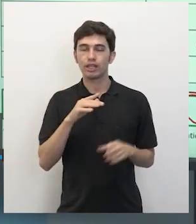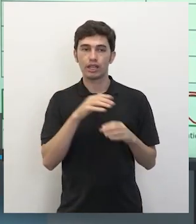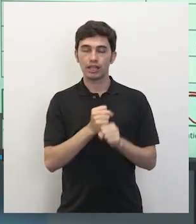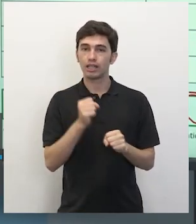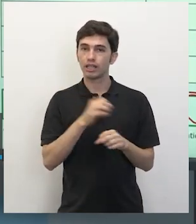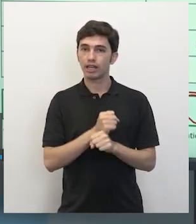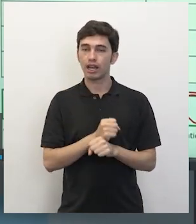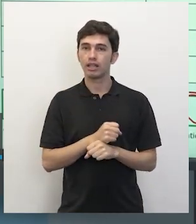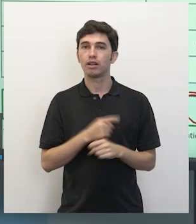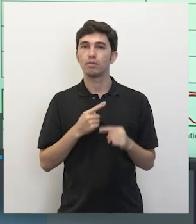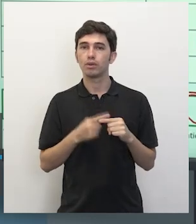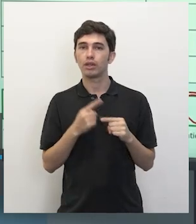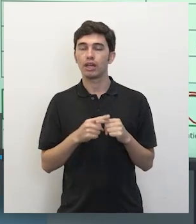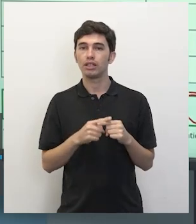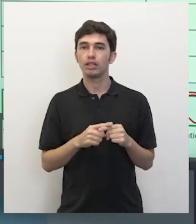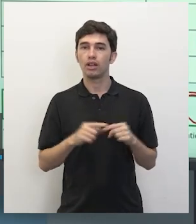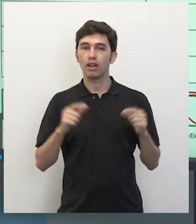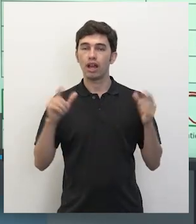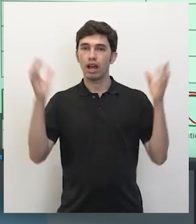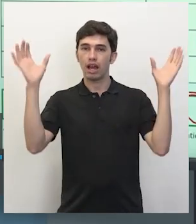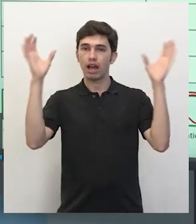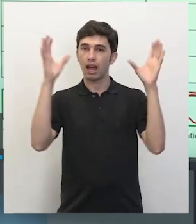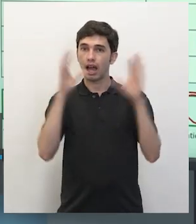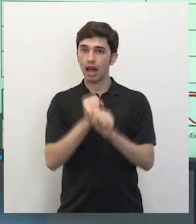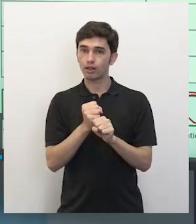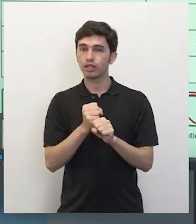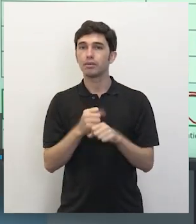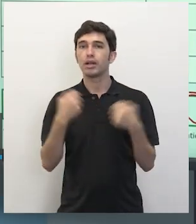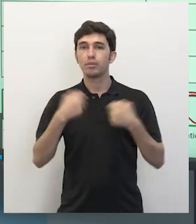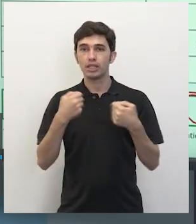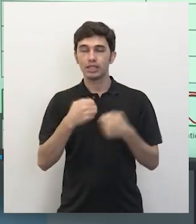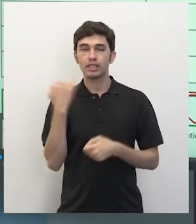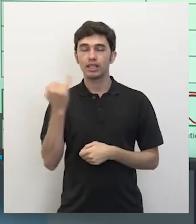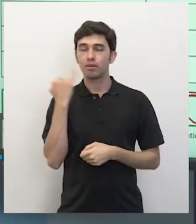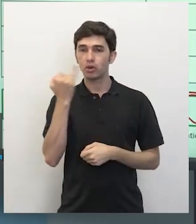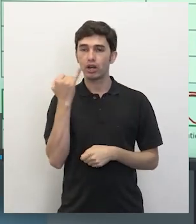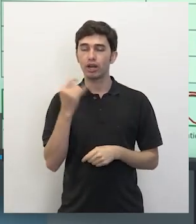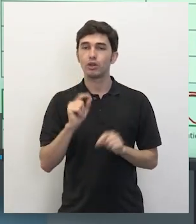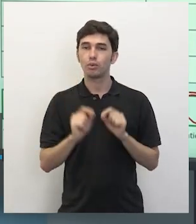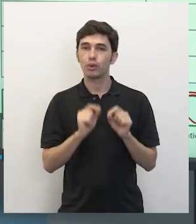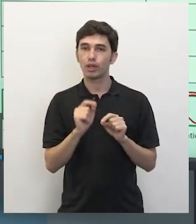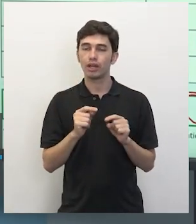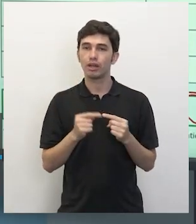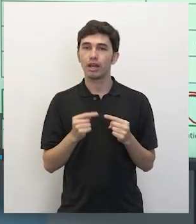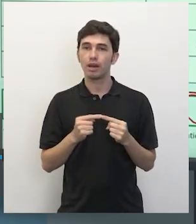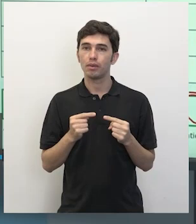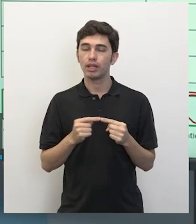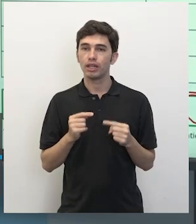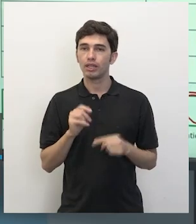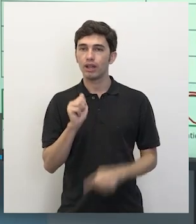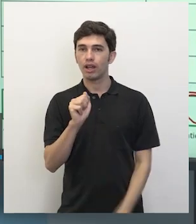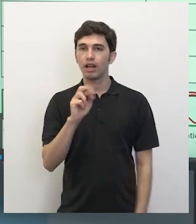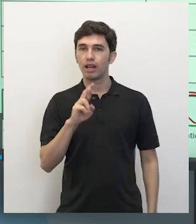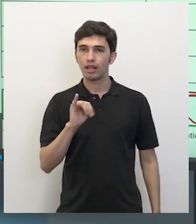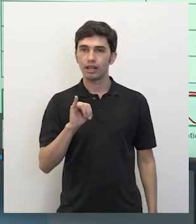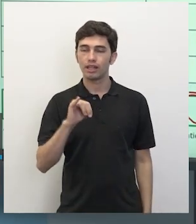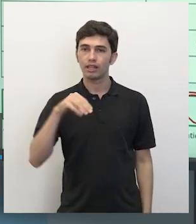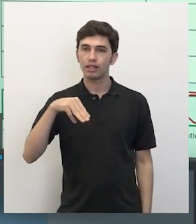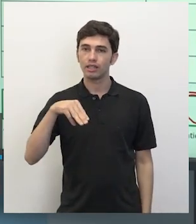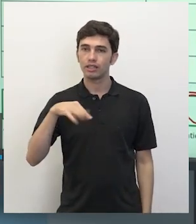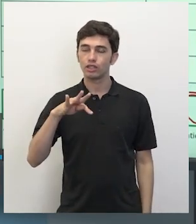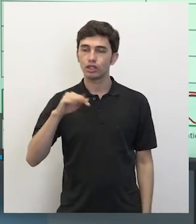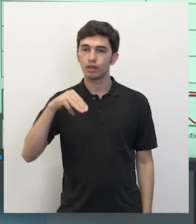é importante nesse aspecto, né? Matemática é um grande bolo formado aí pela aritmética, né? São aqueles primeiros passos que a gente dá